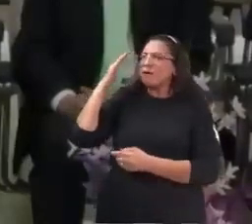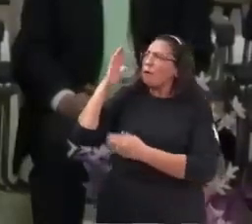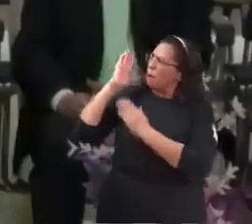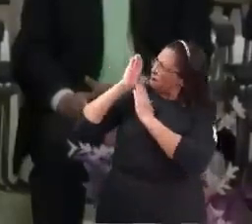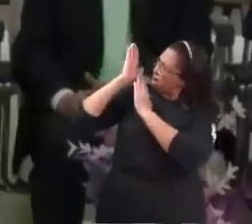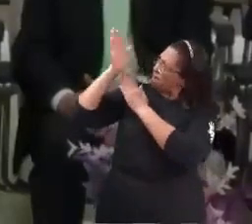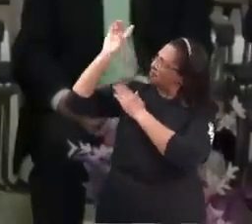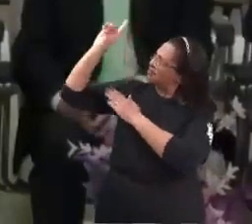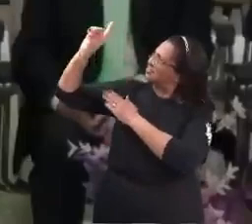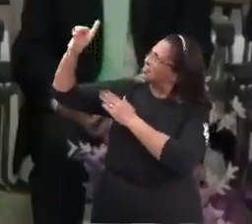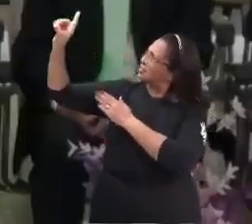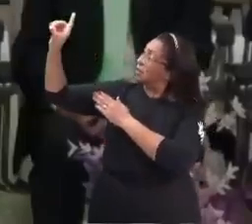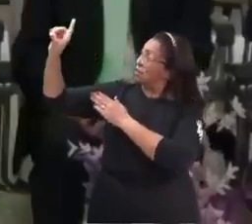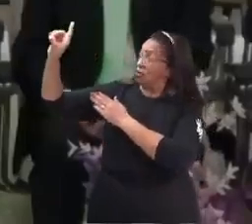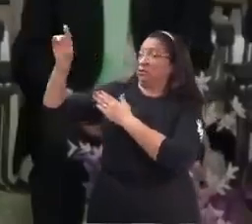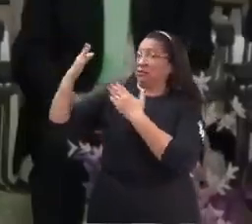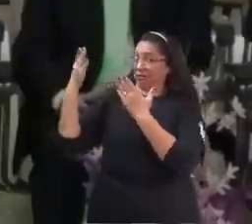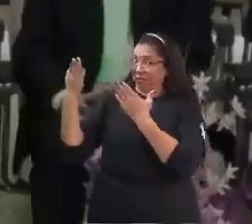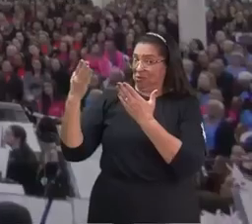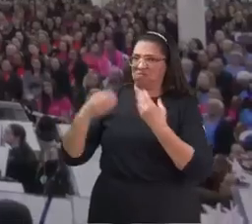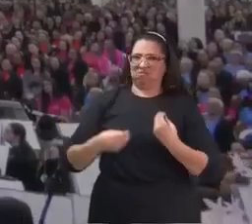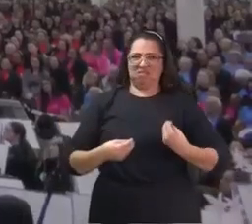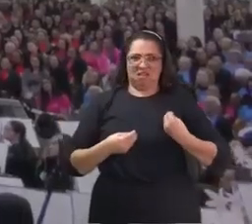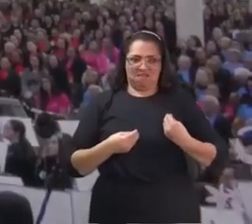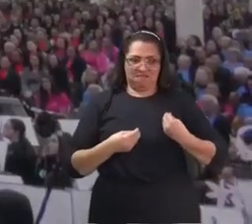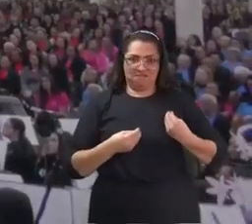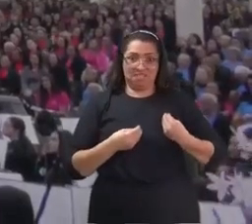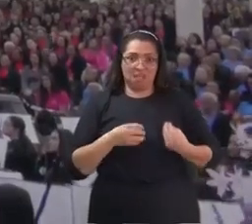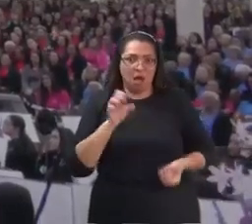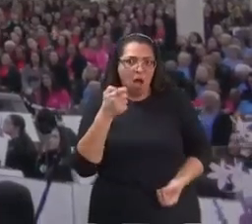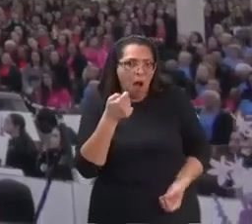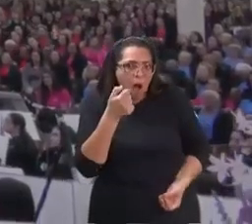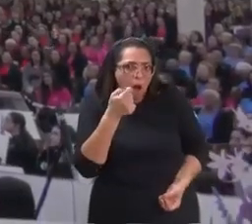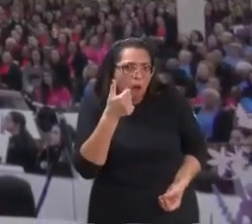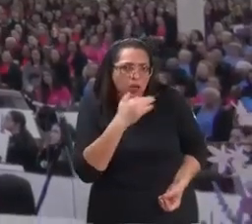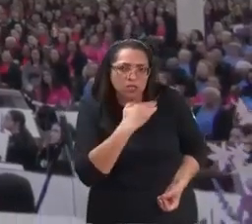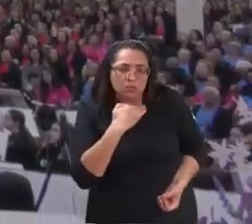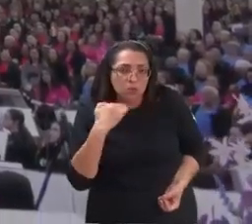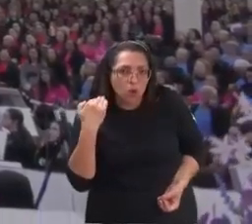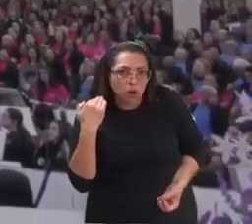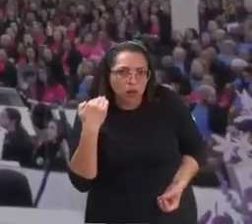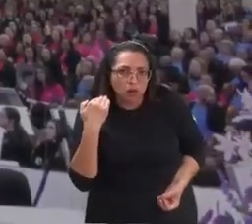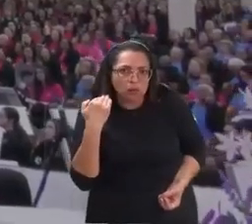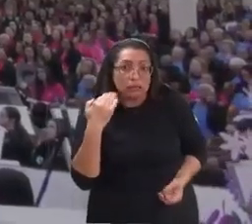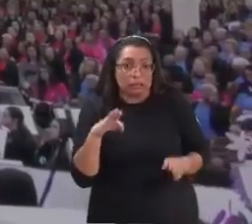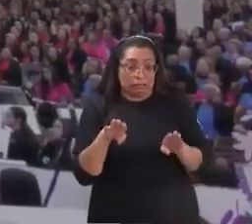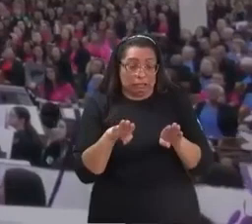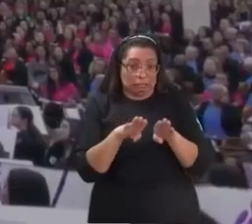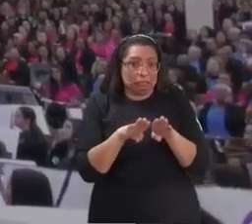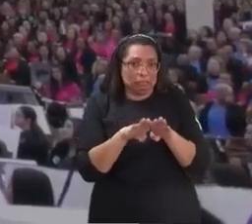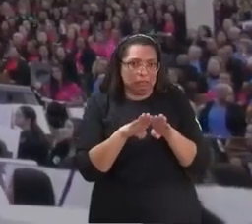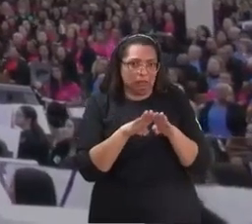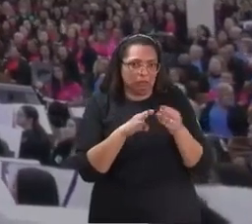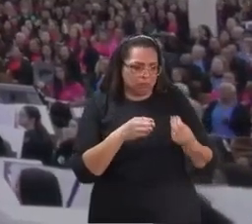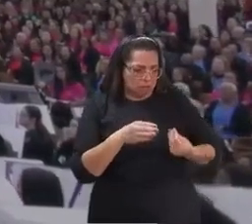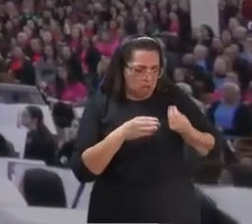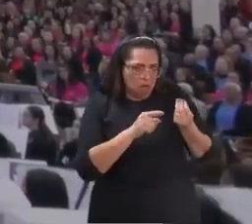colocando a própria vida em risco, colocando a própria história em risco.